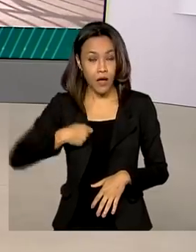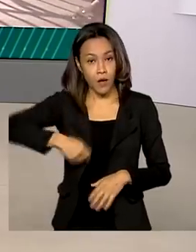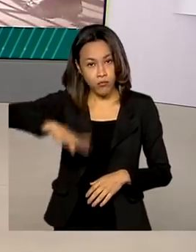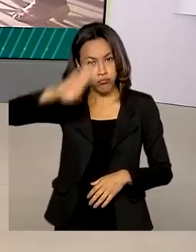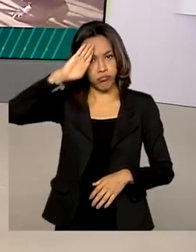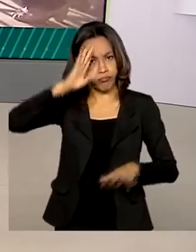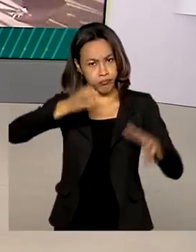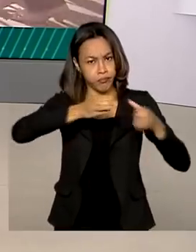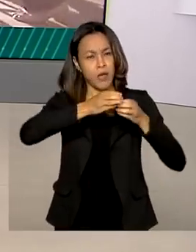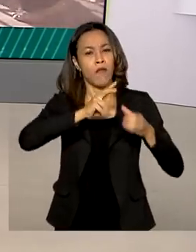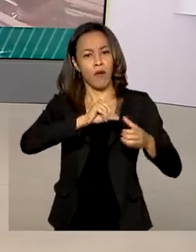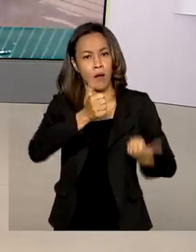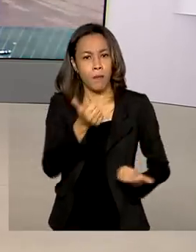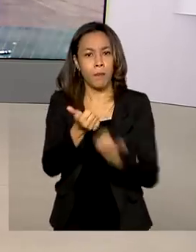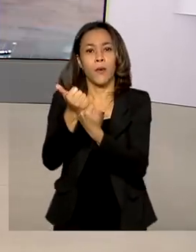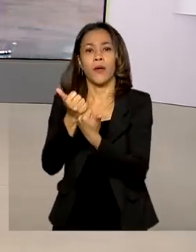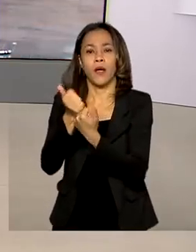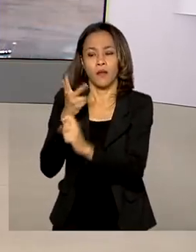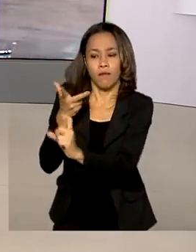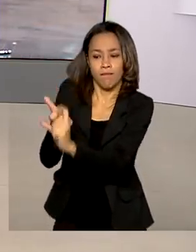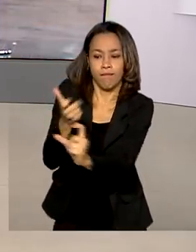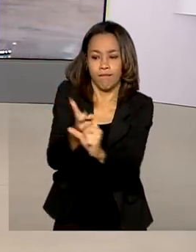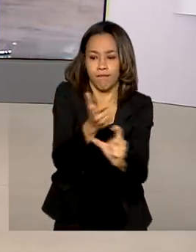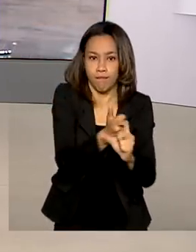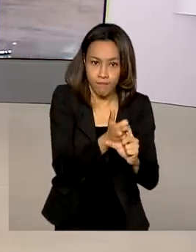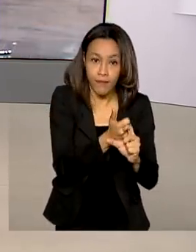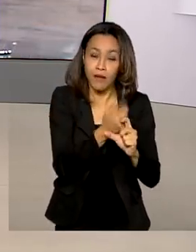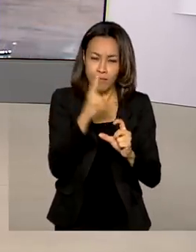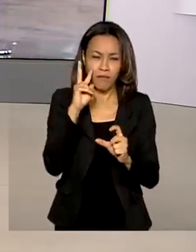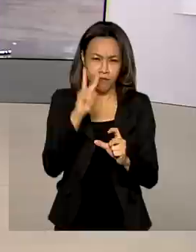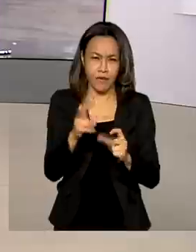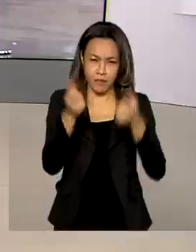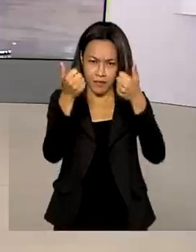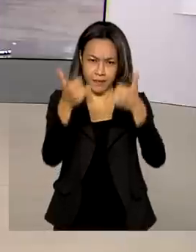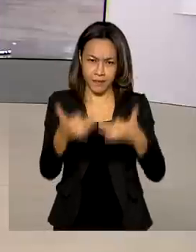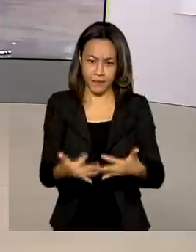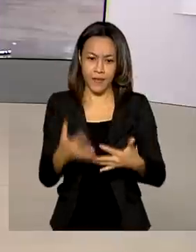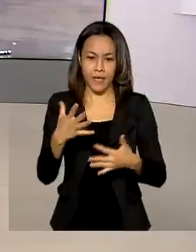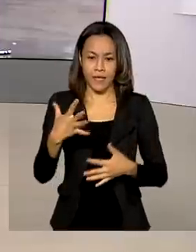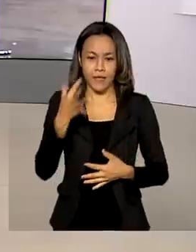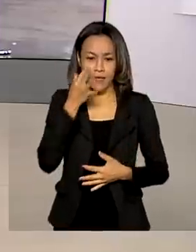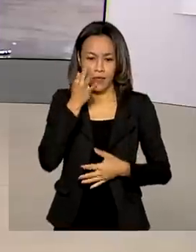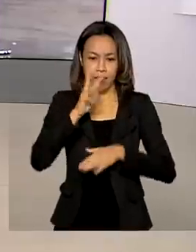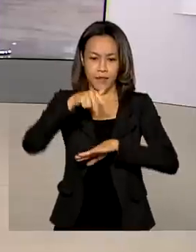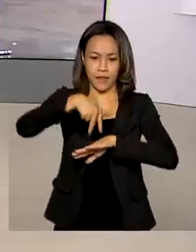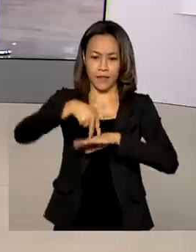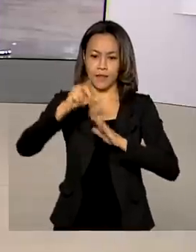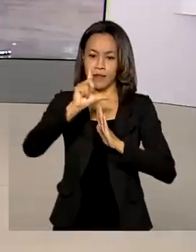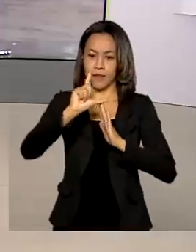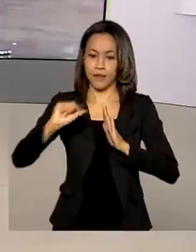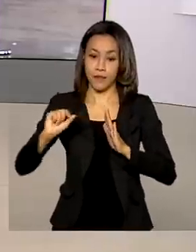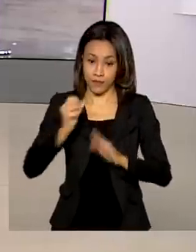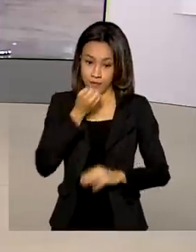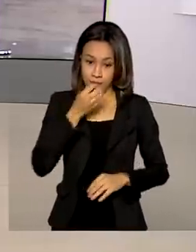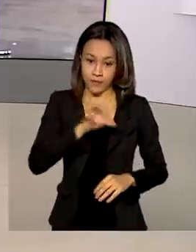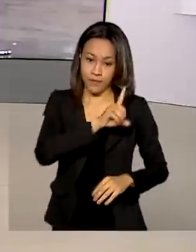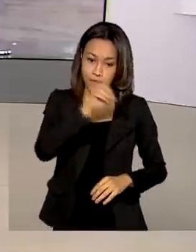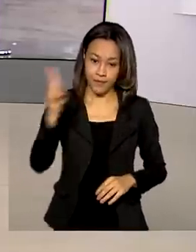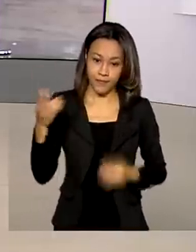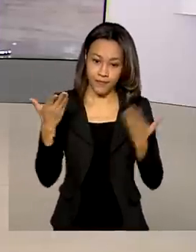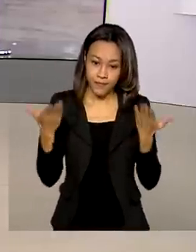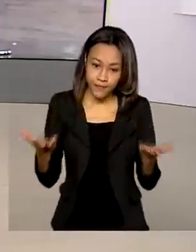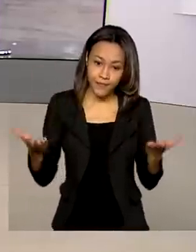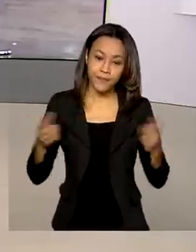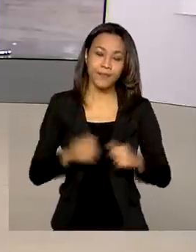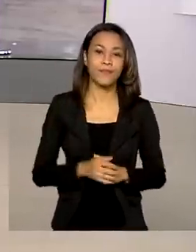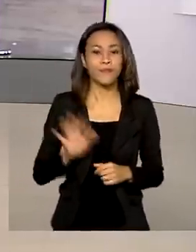na vacinação. Vamos saber os detalhes, então, com a repórter Márcia Fernandes. Ela está no Palácio do Planalto. Márcia, bom dia para você. Oi, Renata,